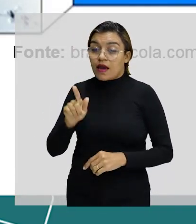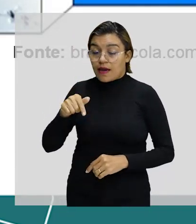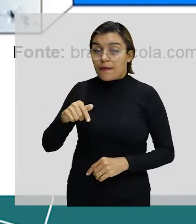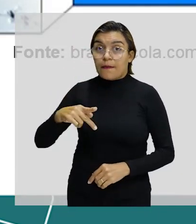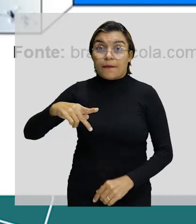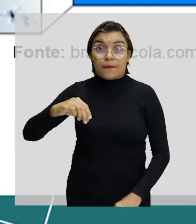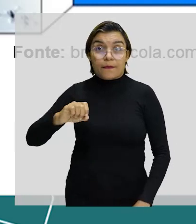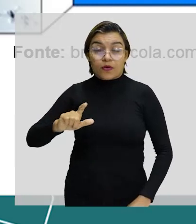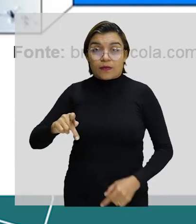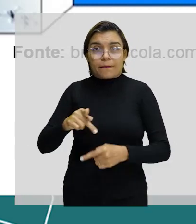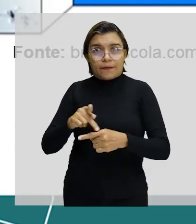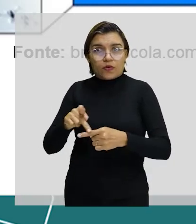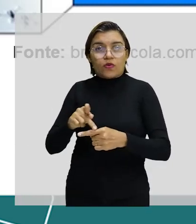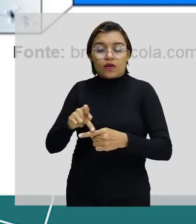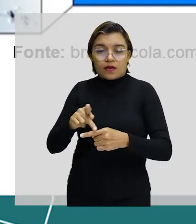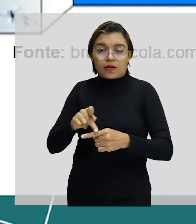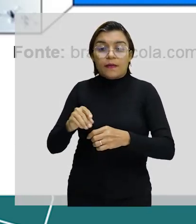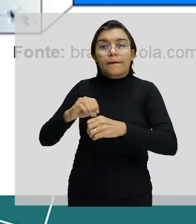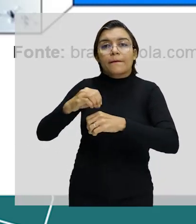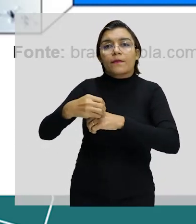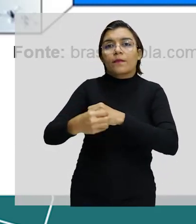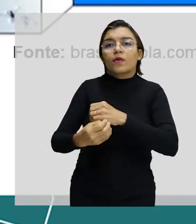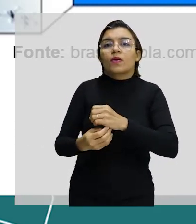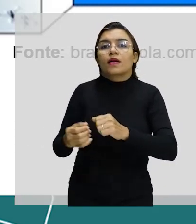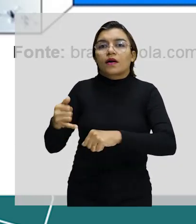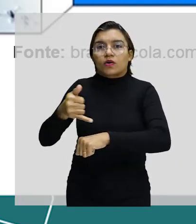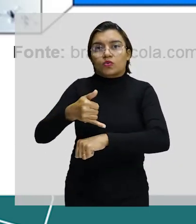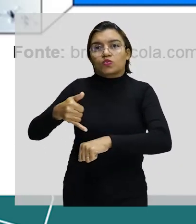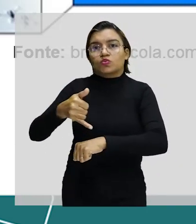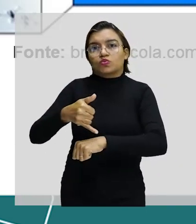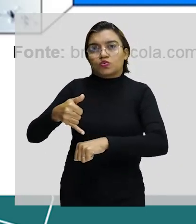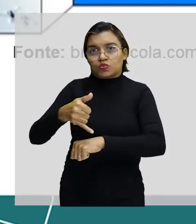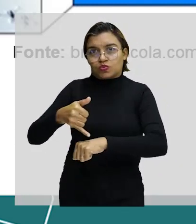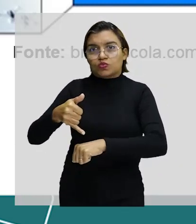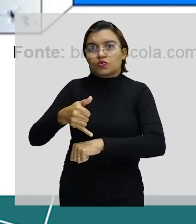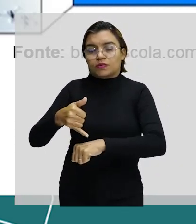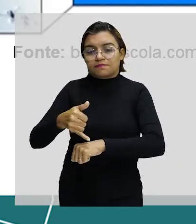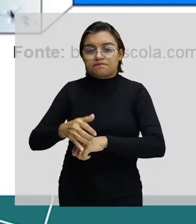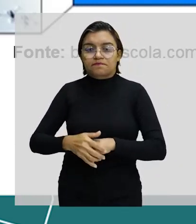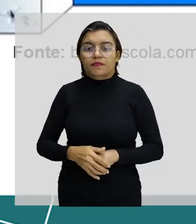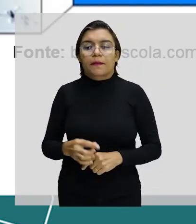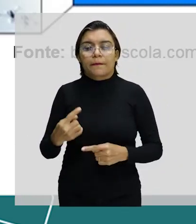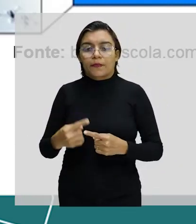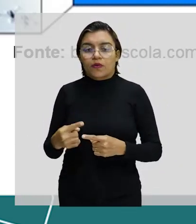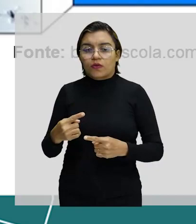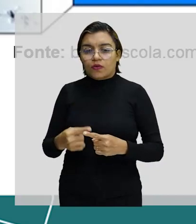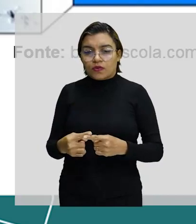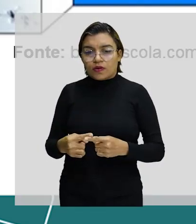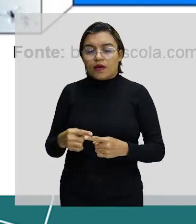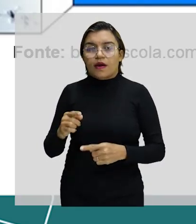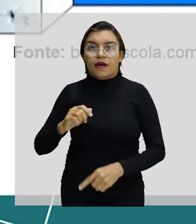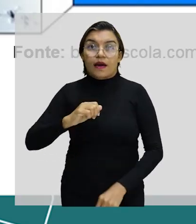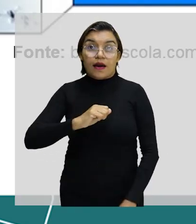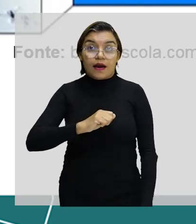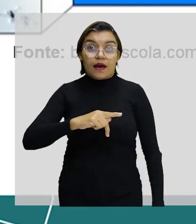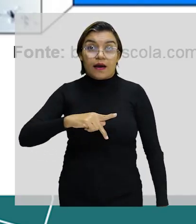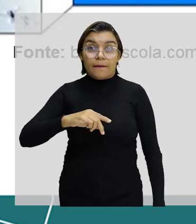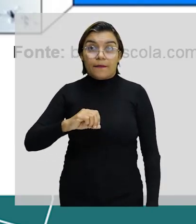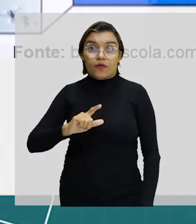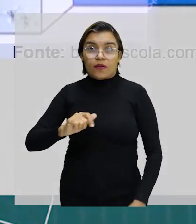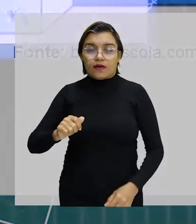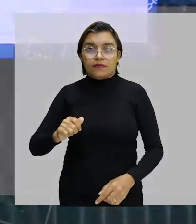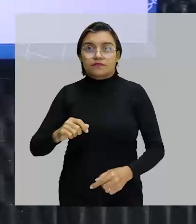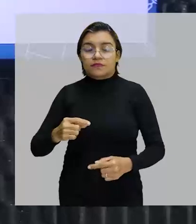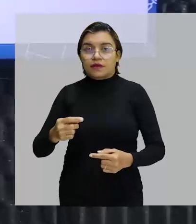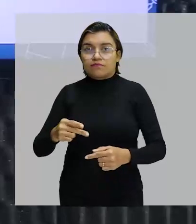polar, com a molécula de gordura ou a molécula do óleo, porque eles são apolares,